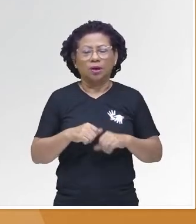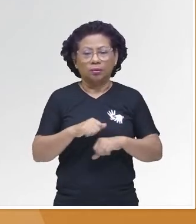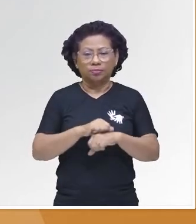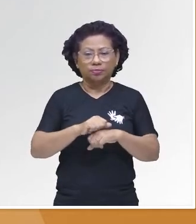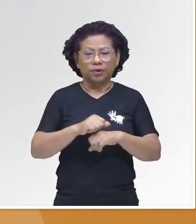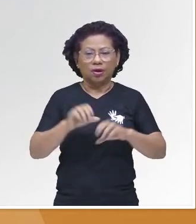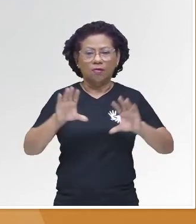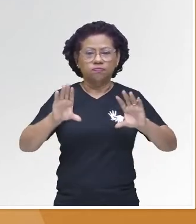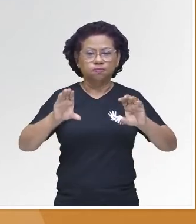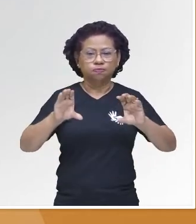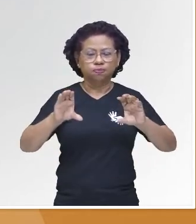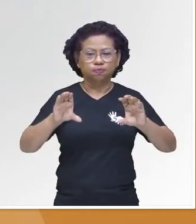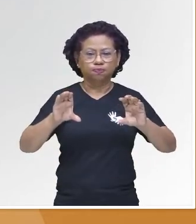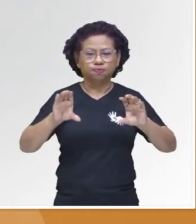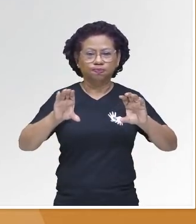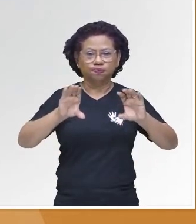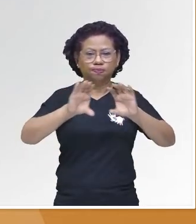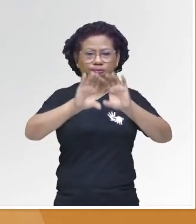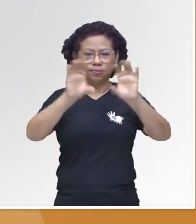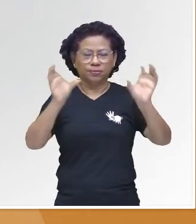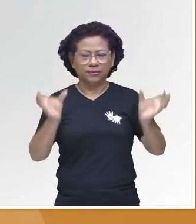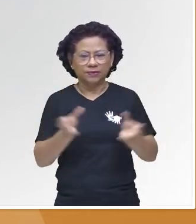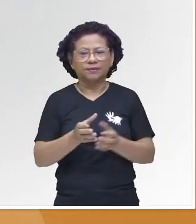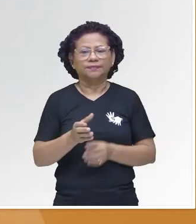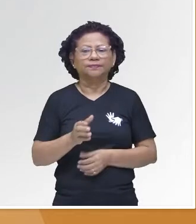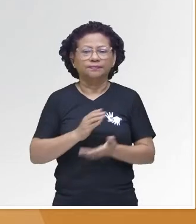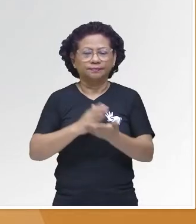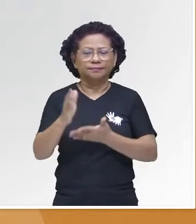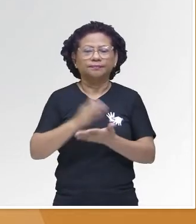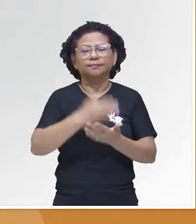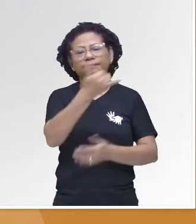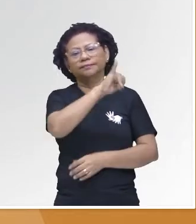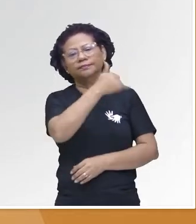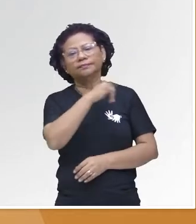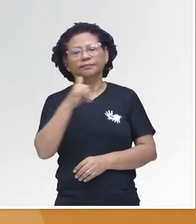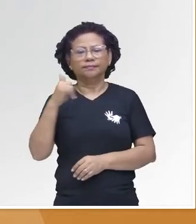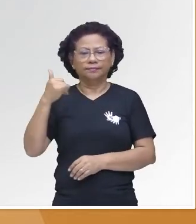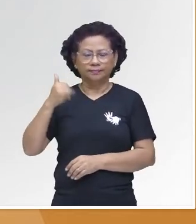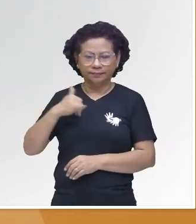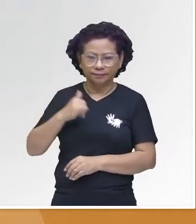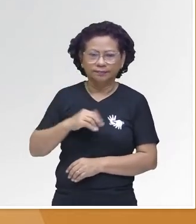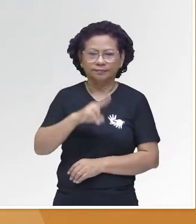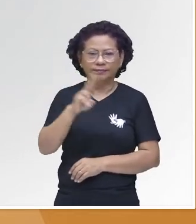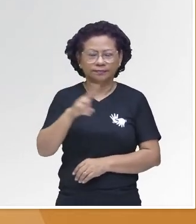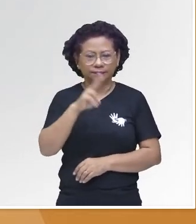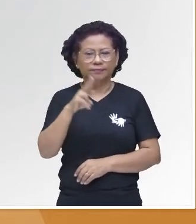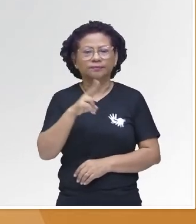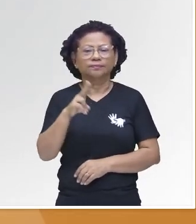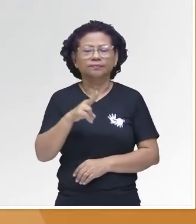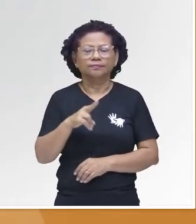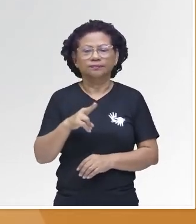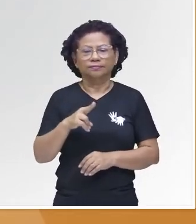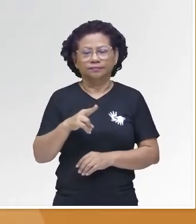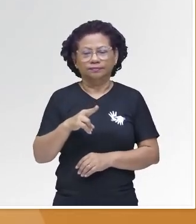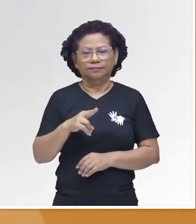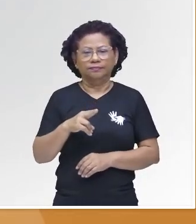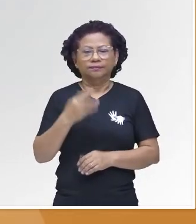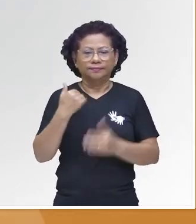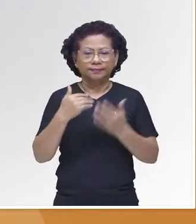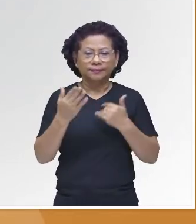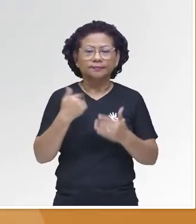algumas essências de perfumes, corantes, né? Detergentes,